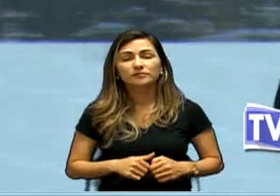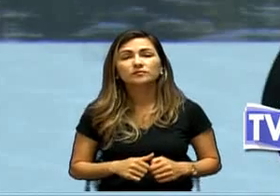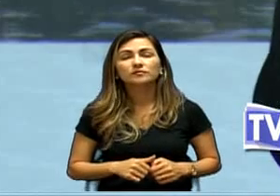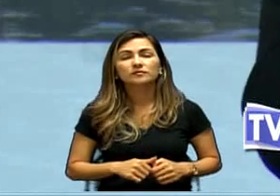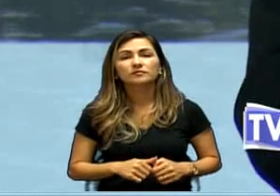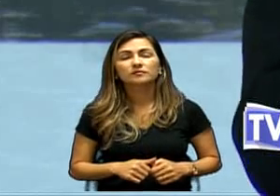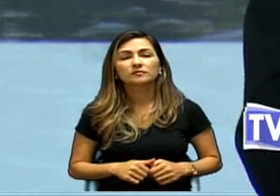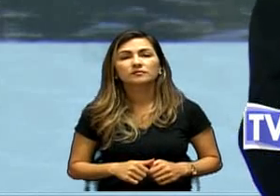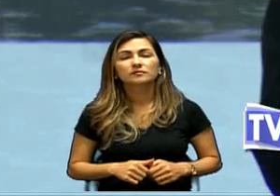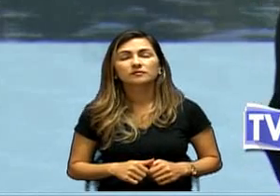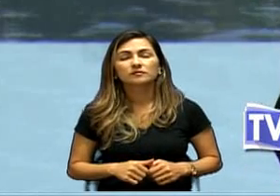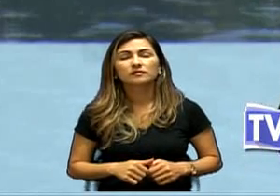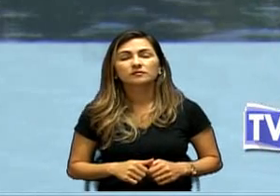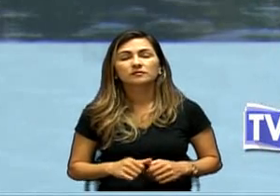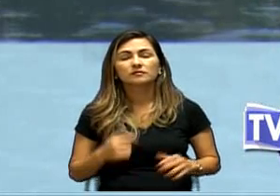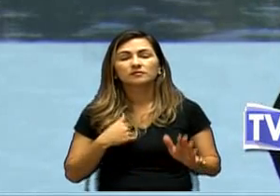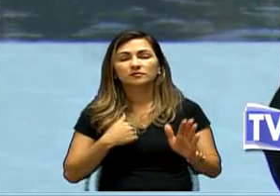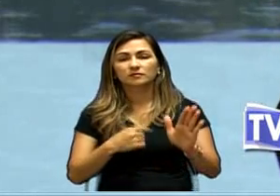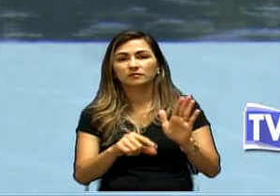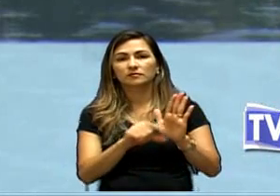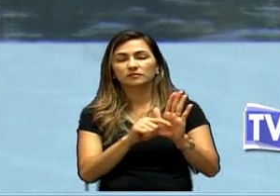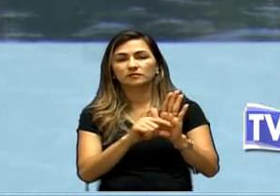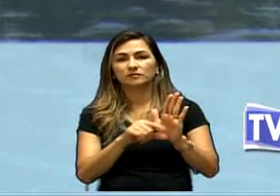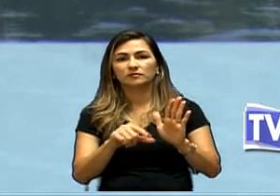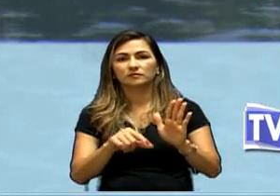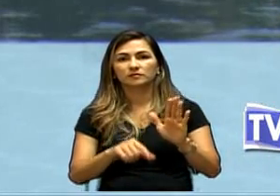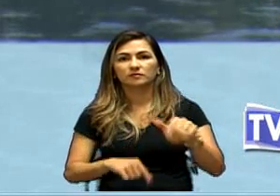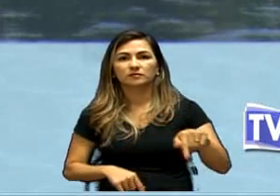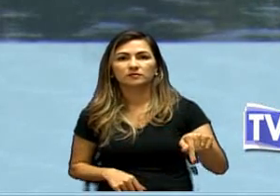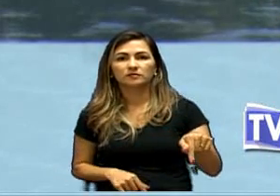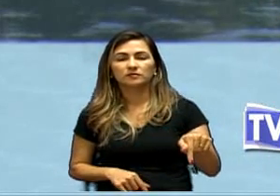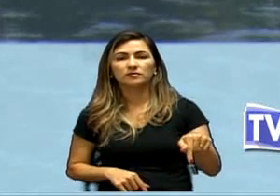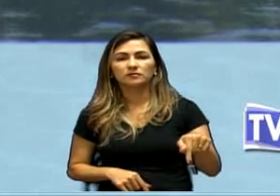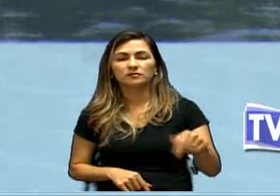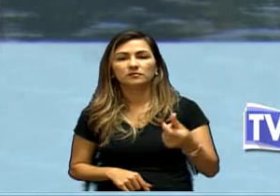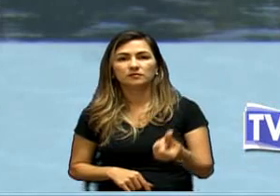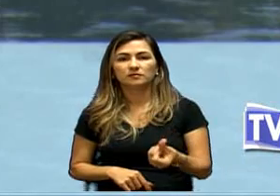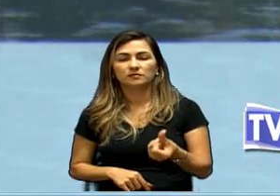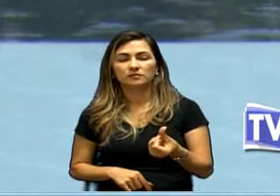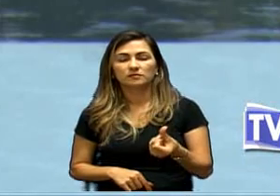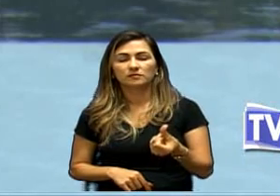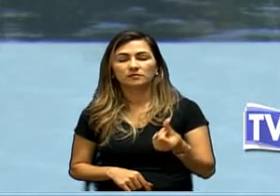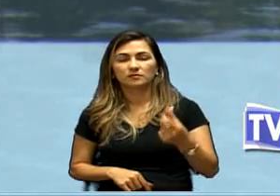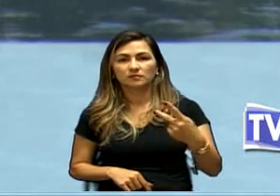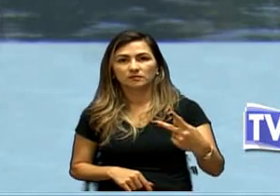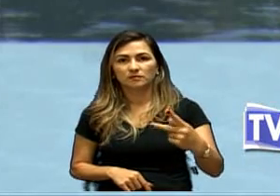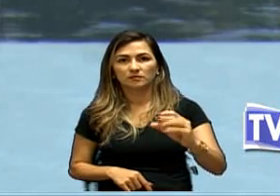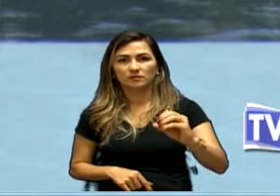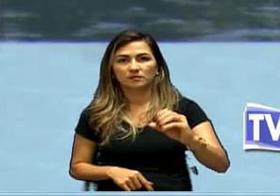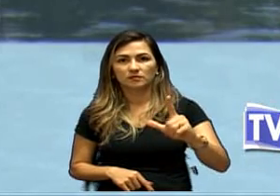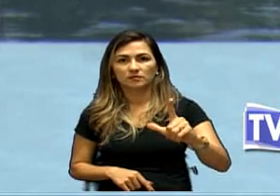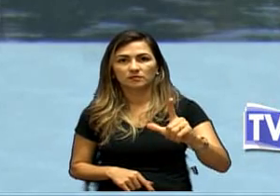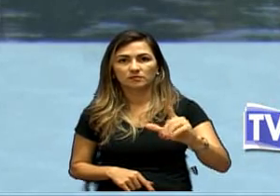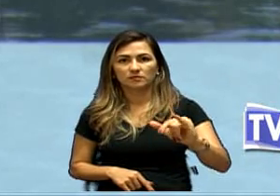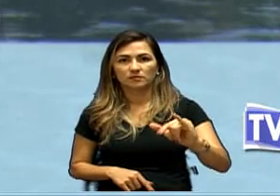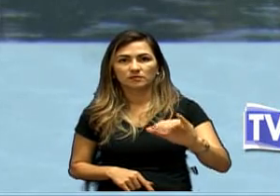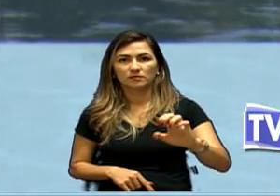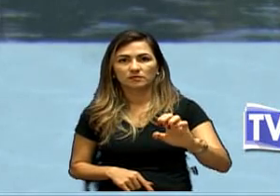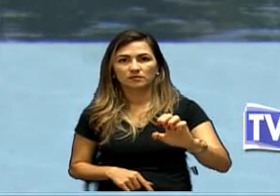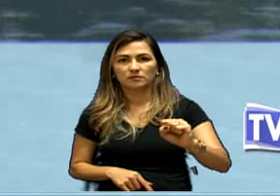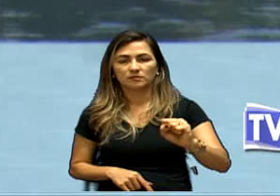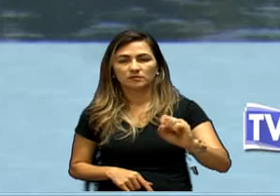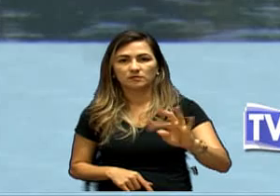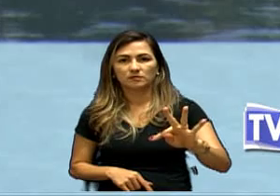item 7, que acho que não, item 6, que é o poliestireno, mais conhecido normalmente